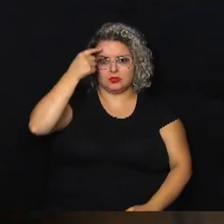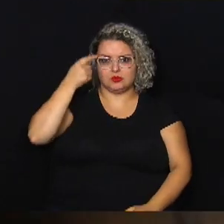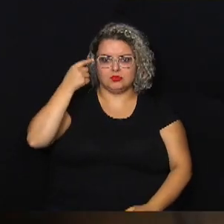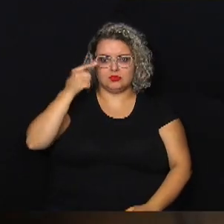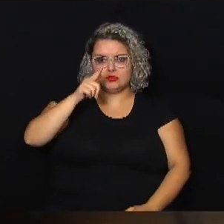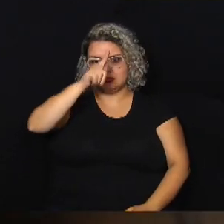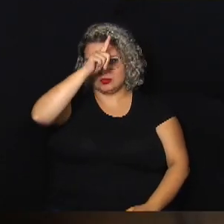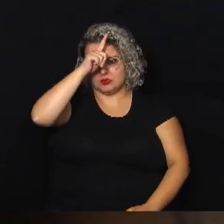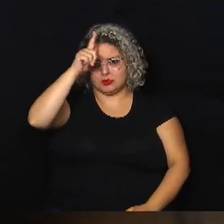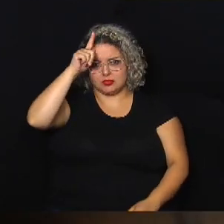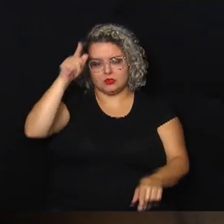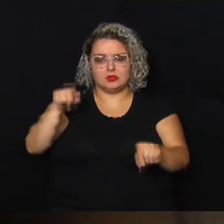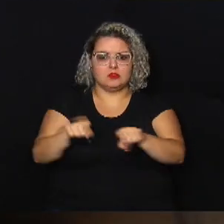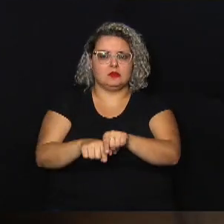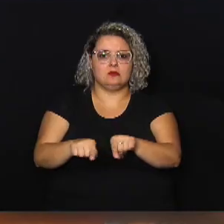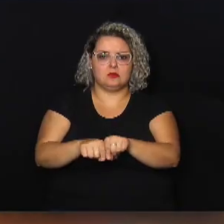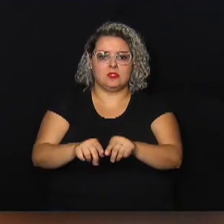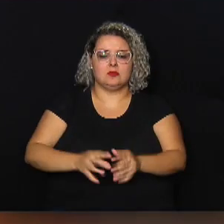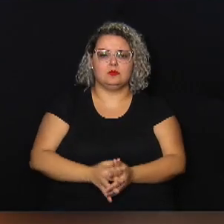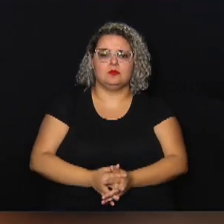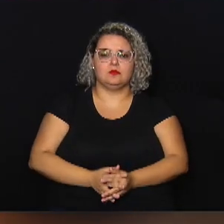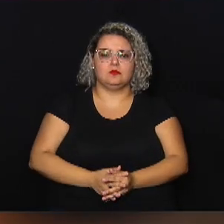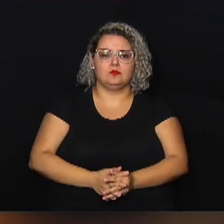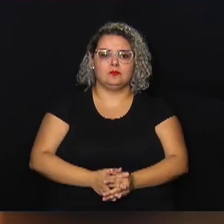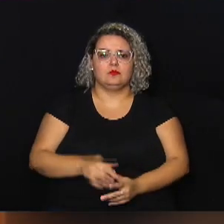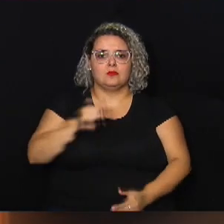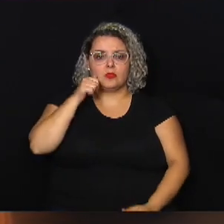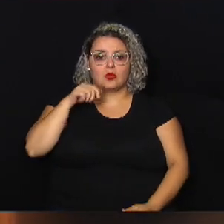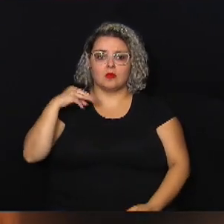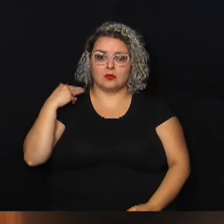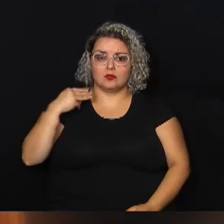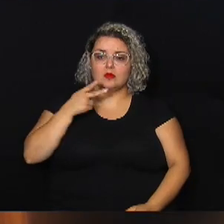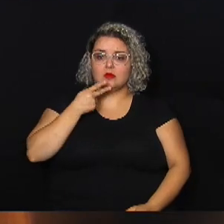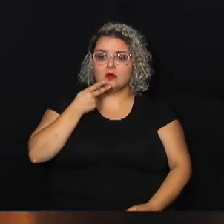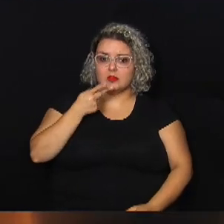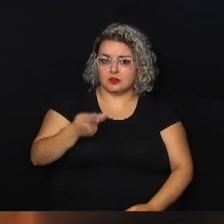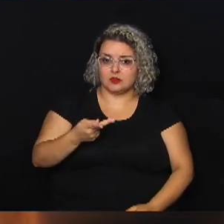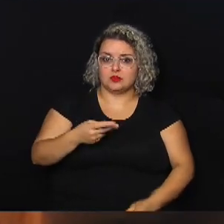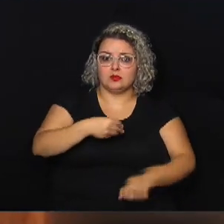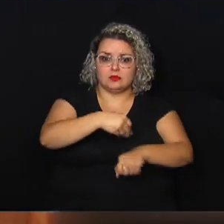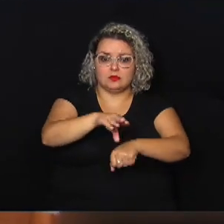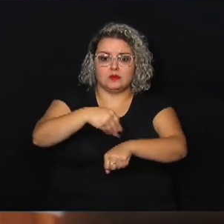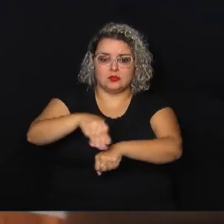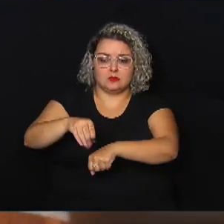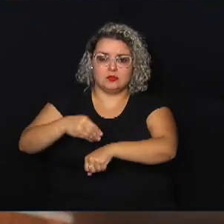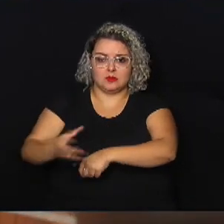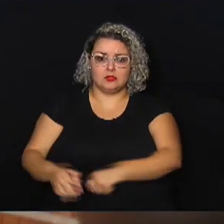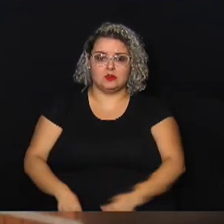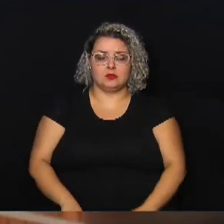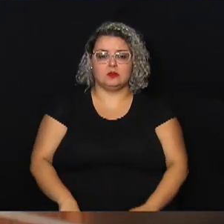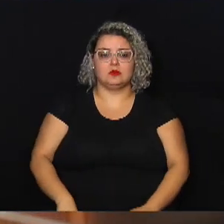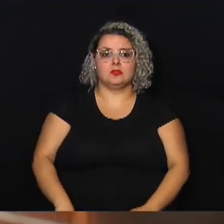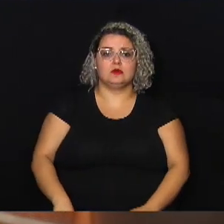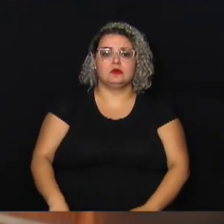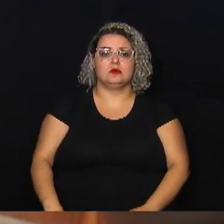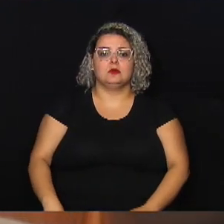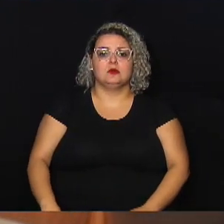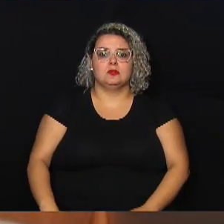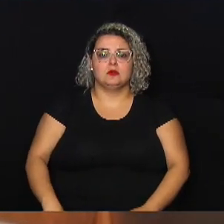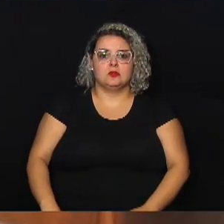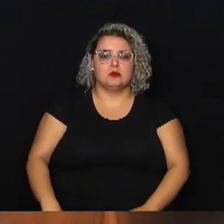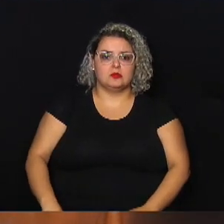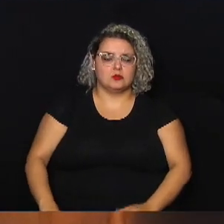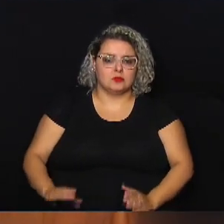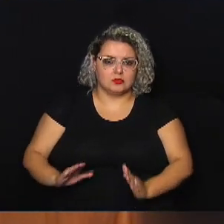e também o vereador Gustavo Peta. Mariana Conte falou sobre os encaminhamentos do desmonte dos aparelhos de enfrentamento